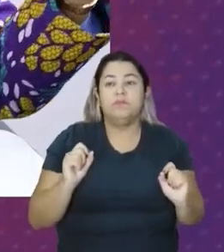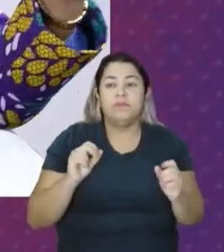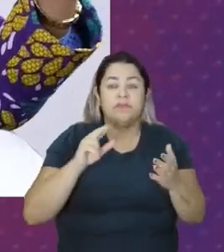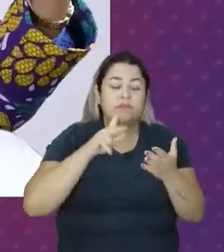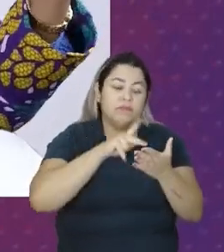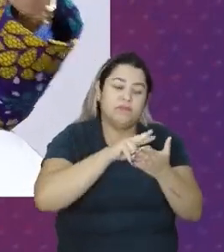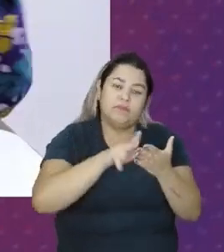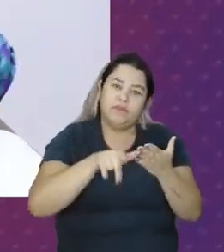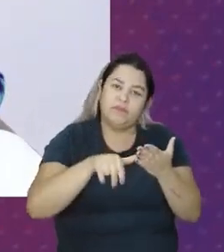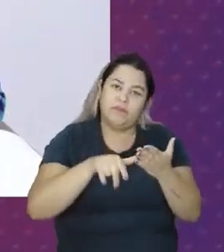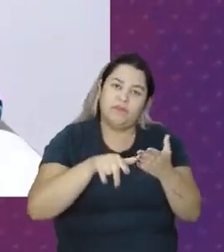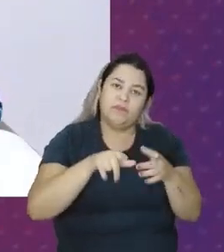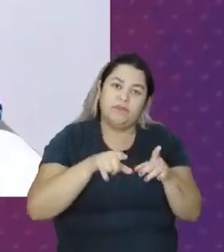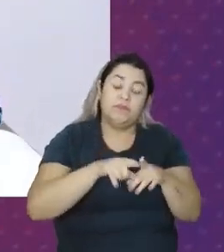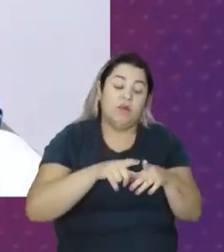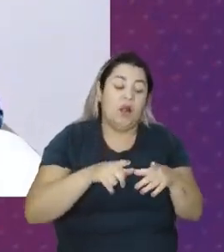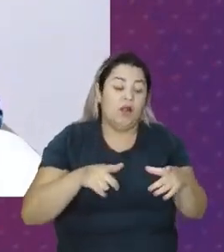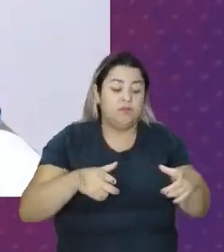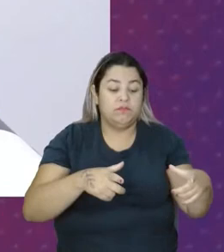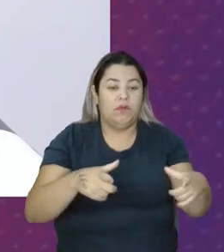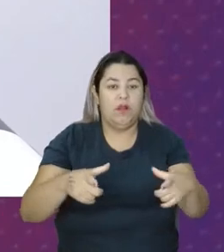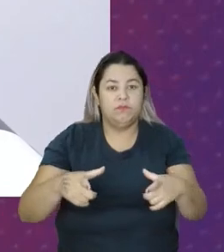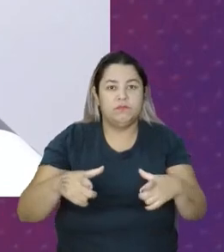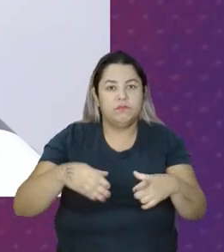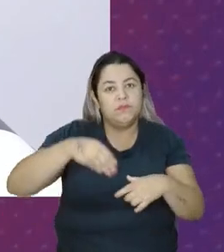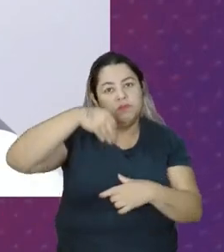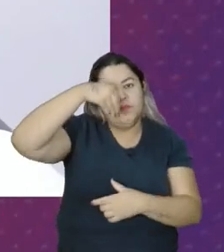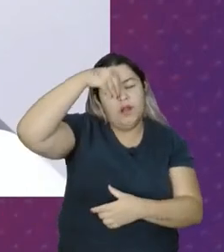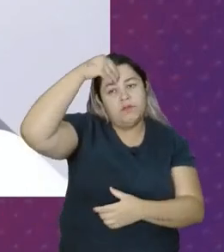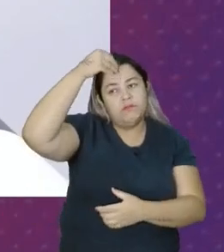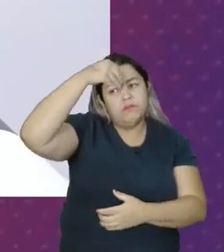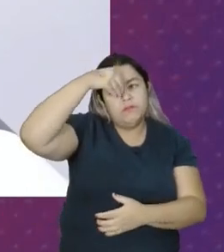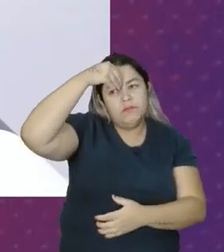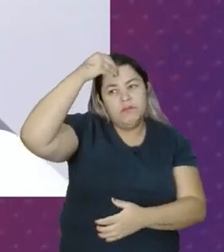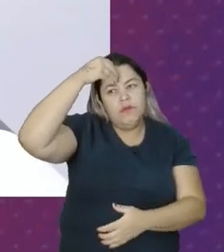várias bacias batismal, onde